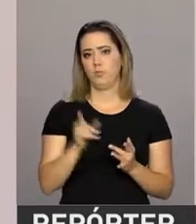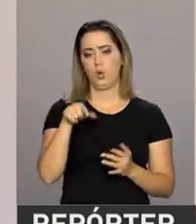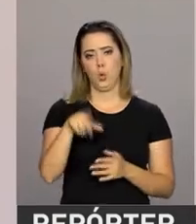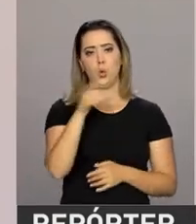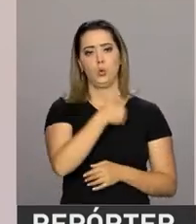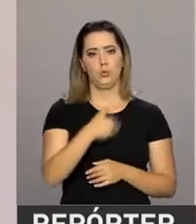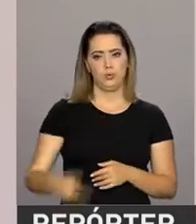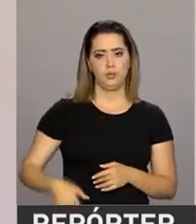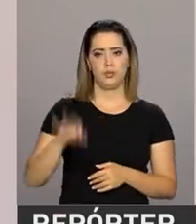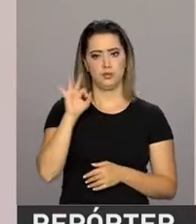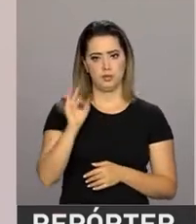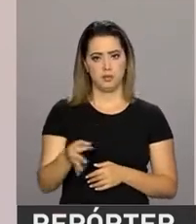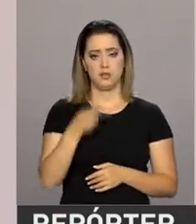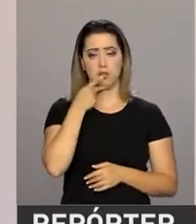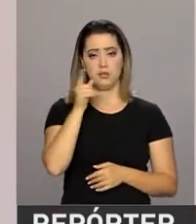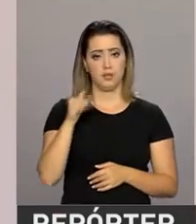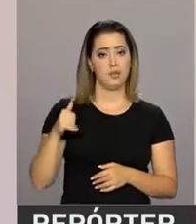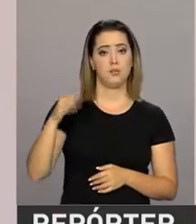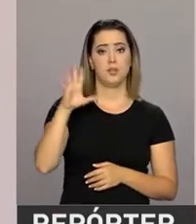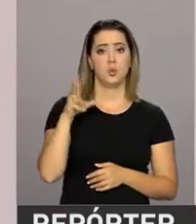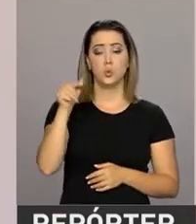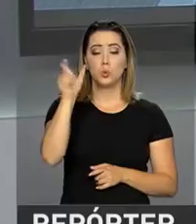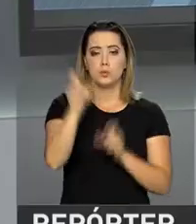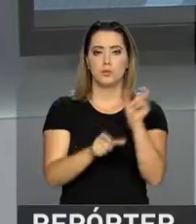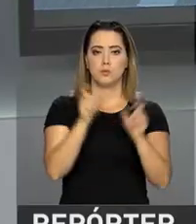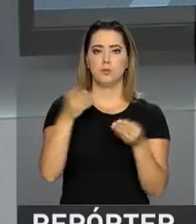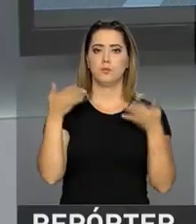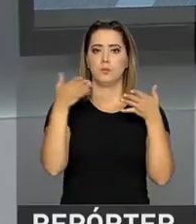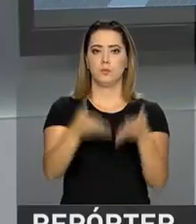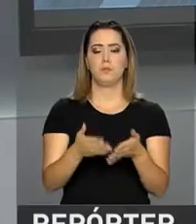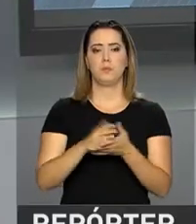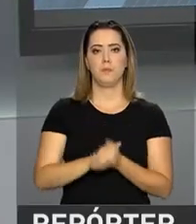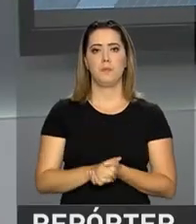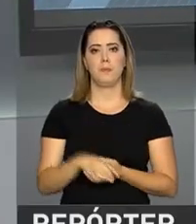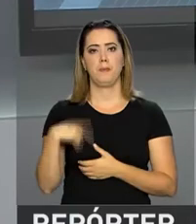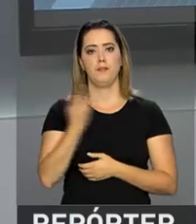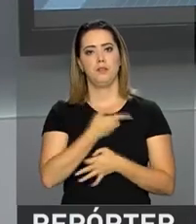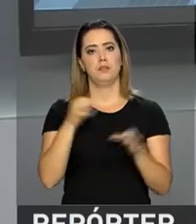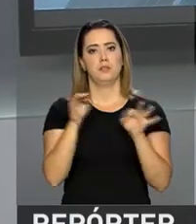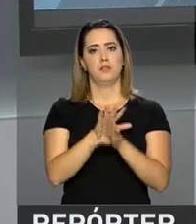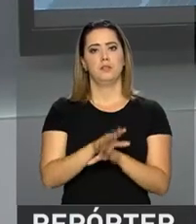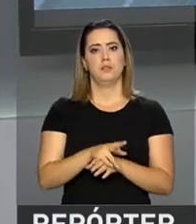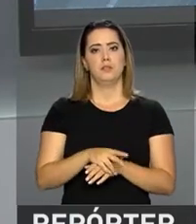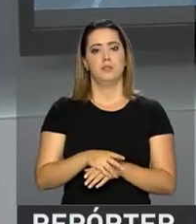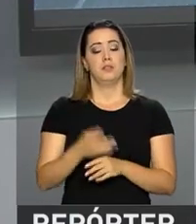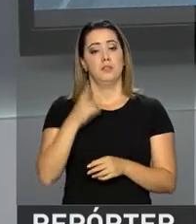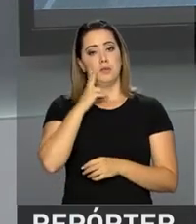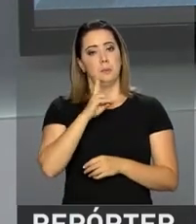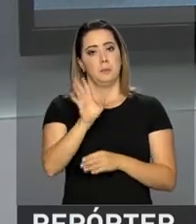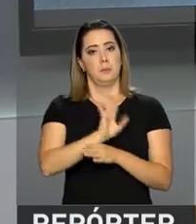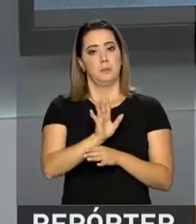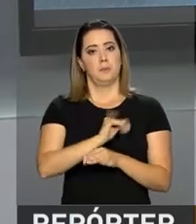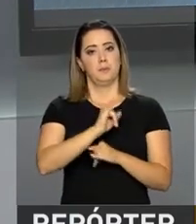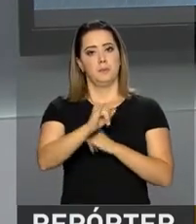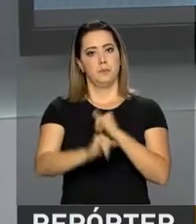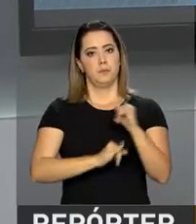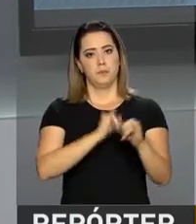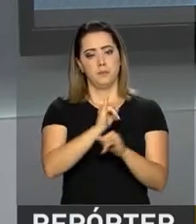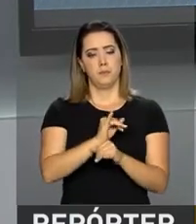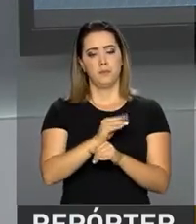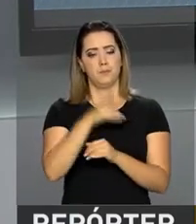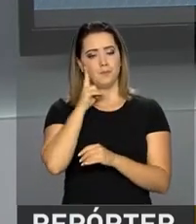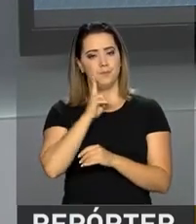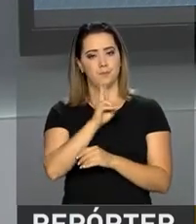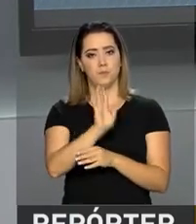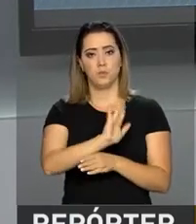está correta e digo mais quem falei pra todo mundo e nós ficamos por aqui para rever nossas reportagens é só